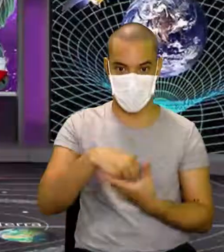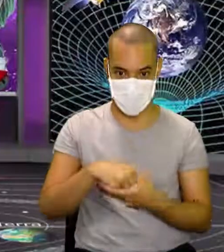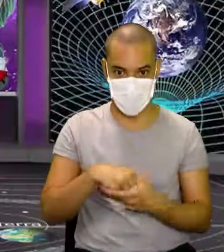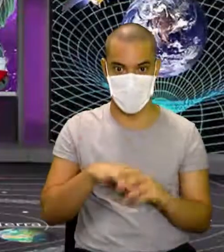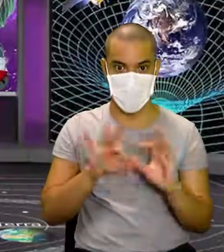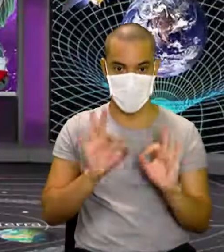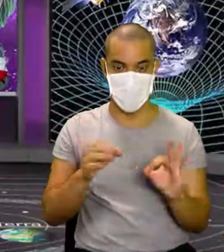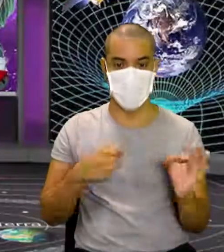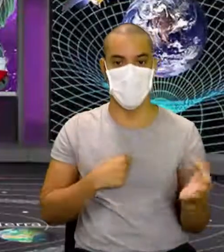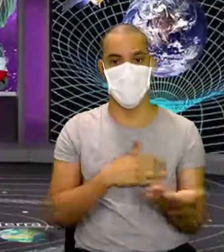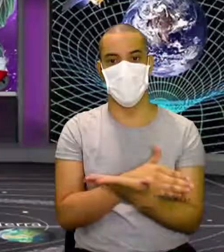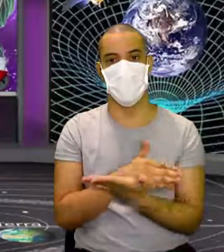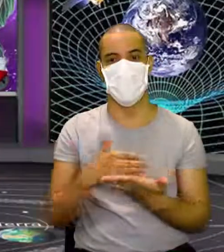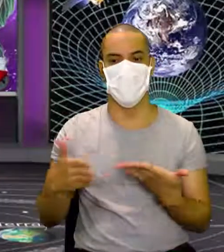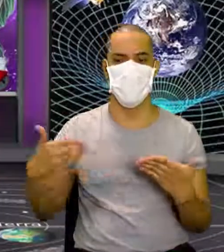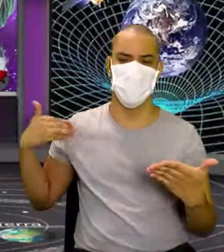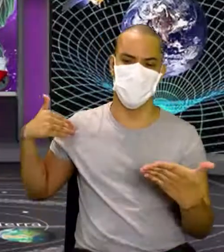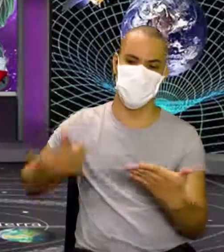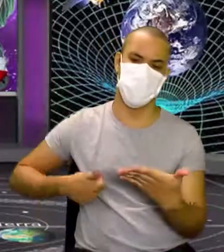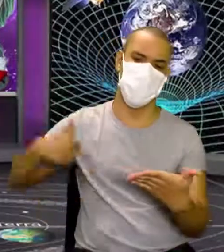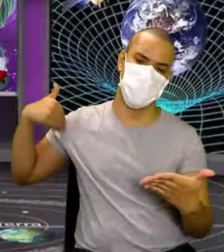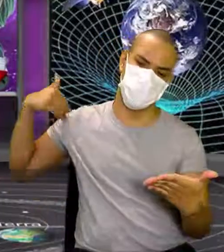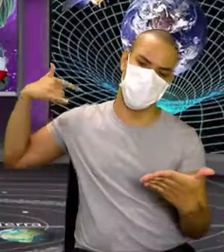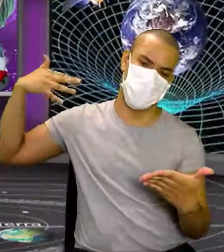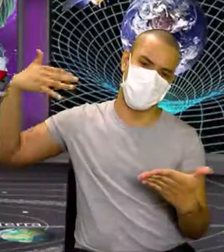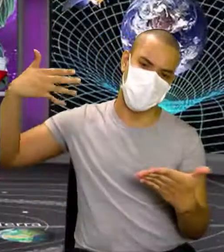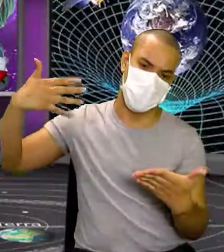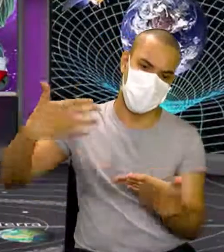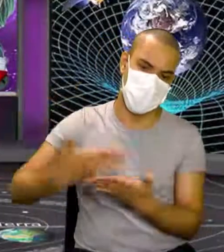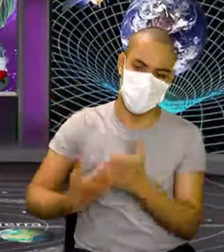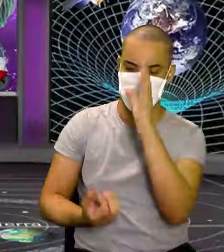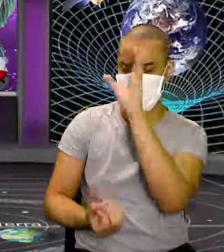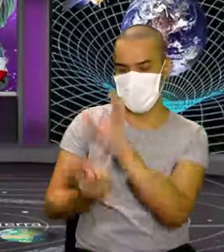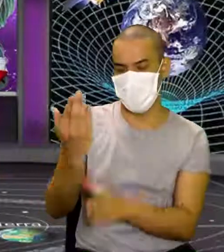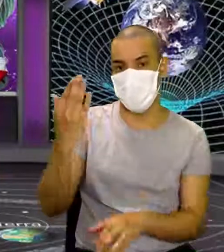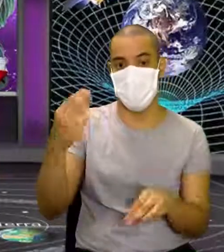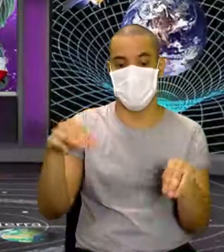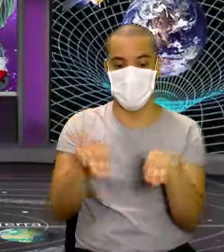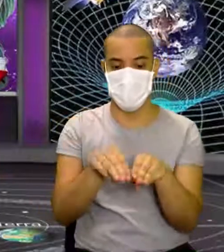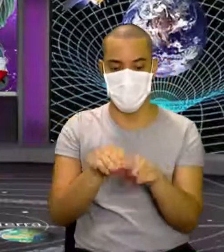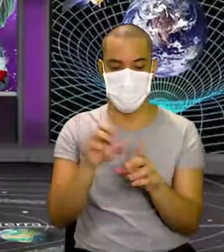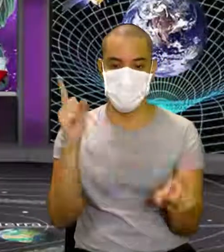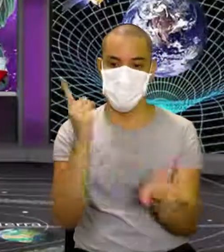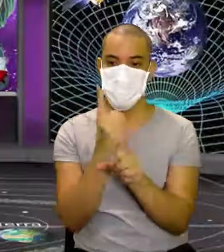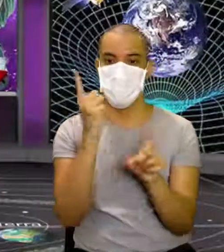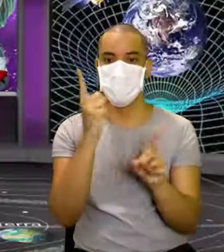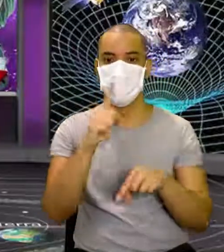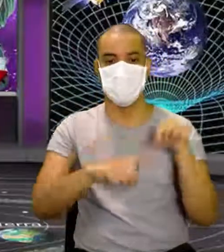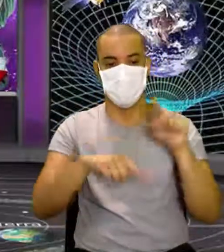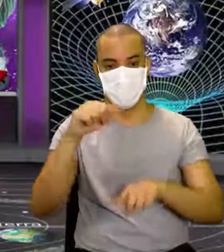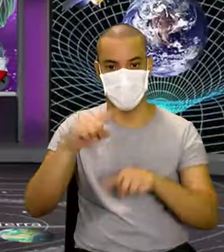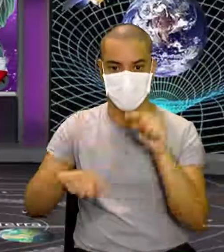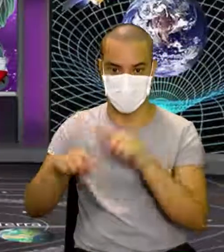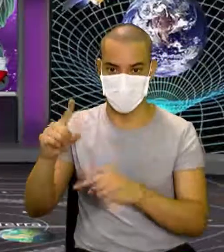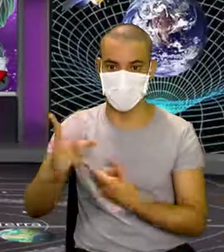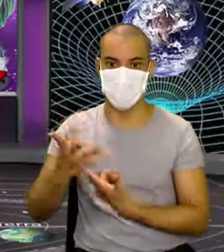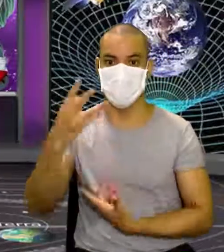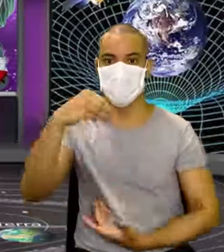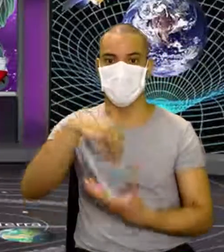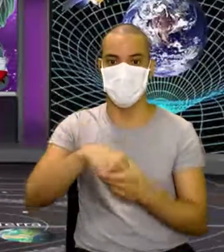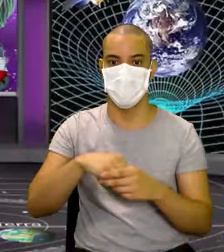vai começar lá do início, falando da descoberta do magnetismo, propriedades de materiais